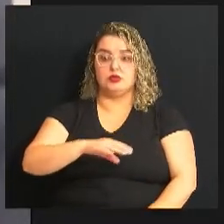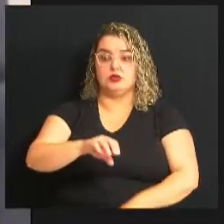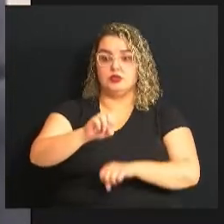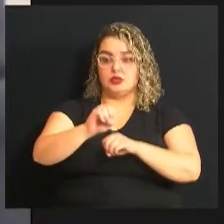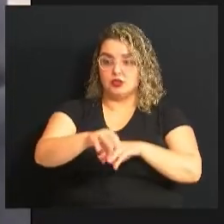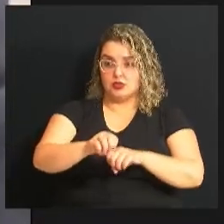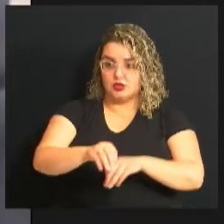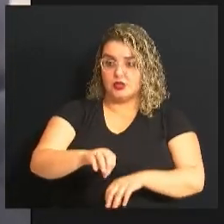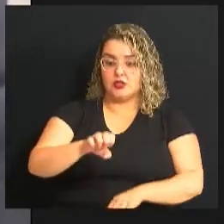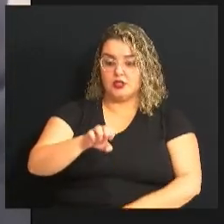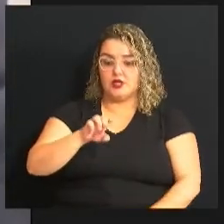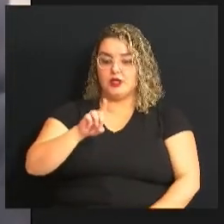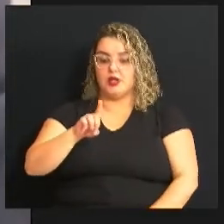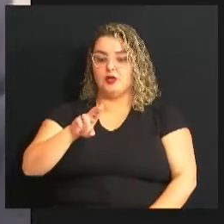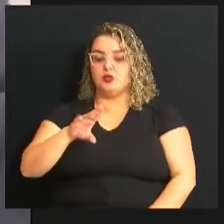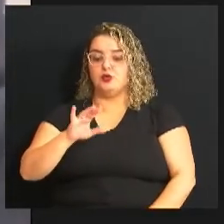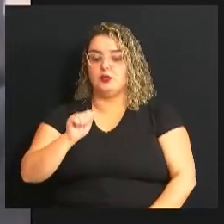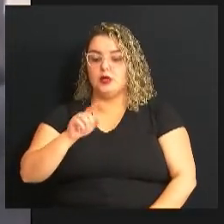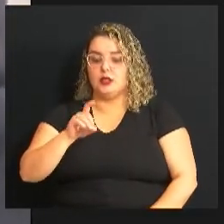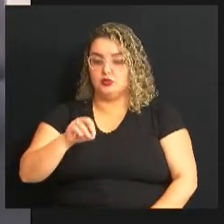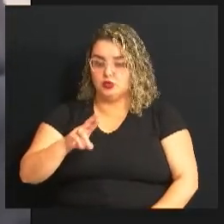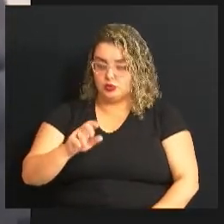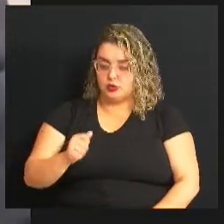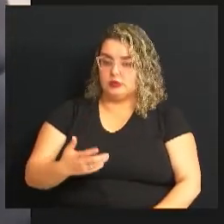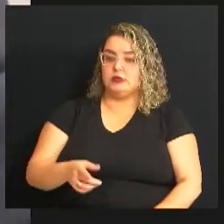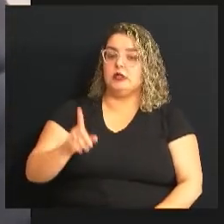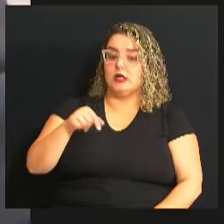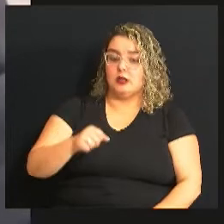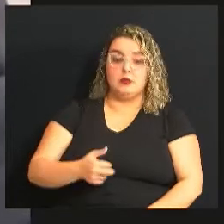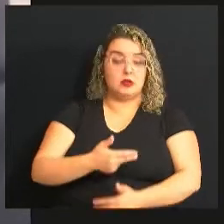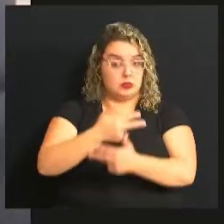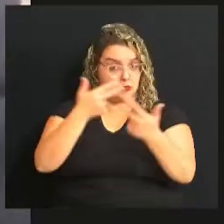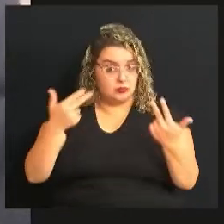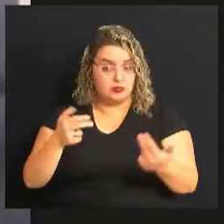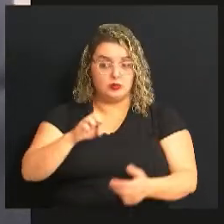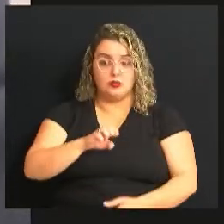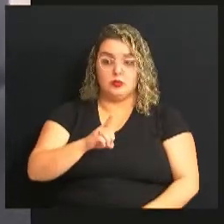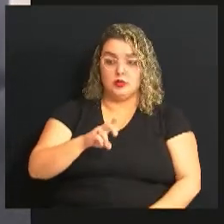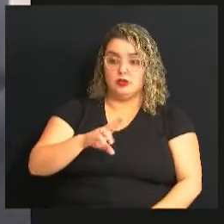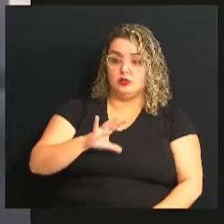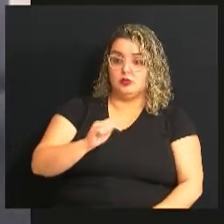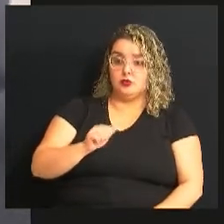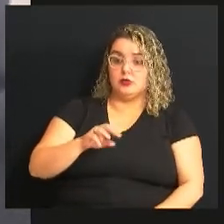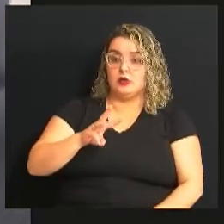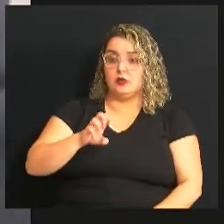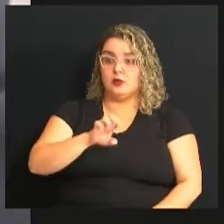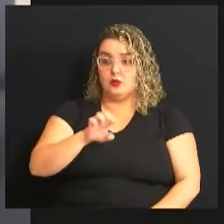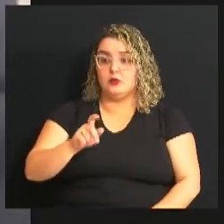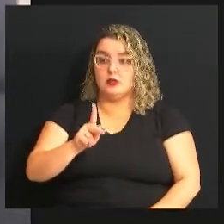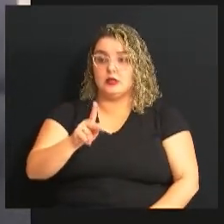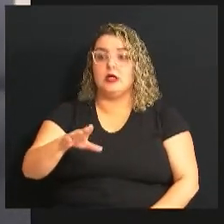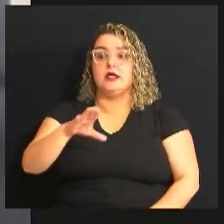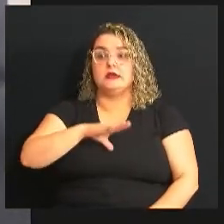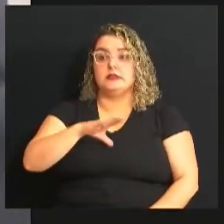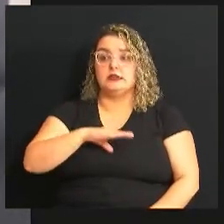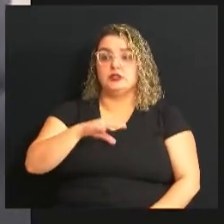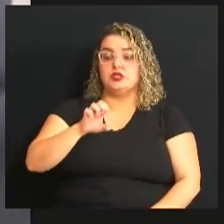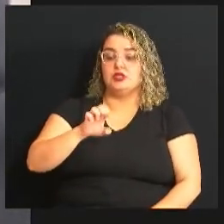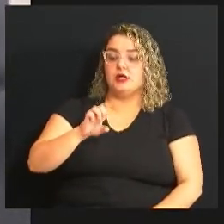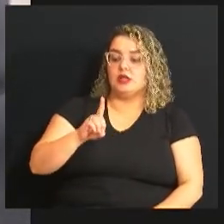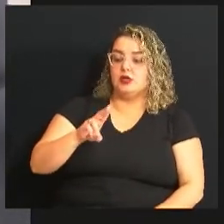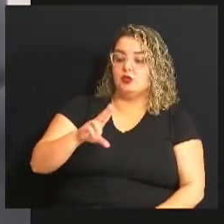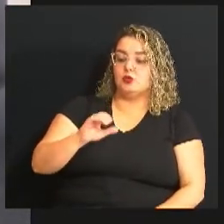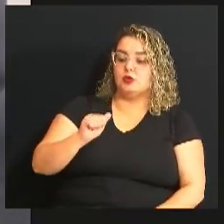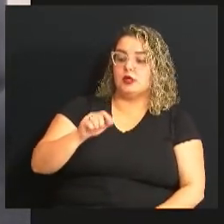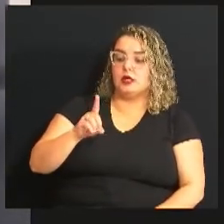Vamos construir esta relação, essa é uma grande novidade do EducaWeek, a cidade educadora. Nós vamos estabelecer a